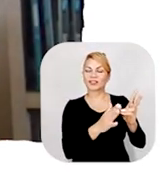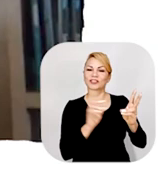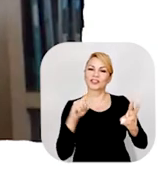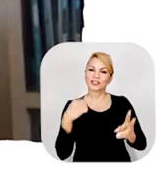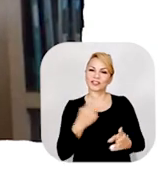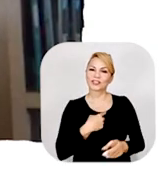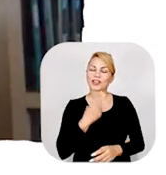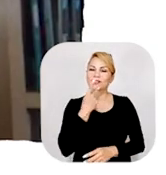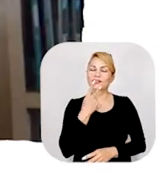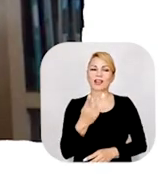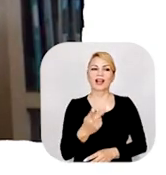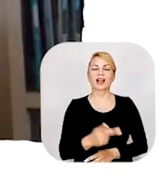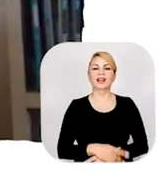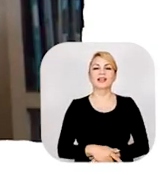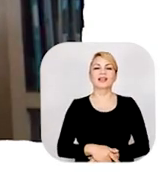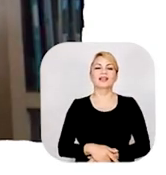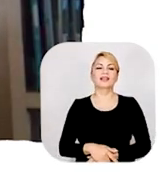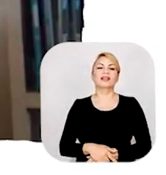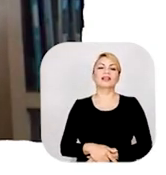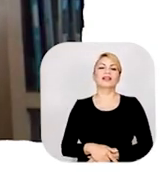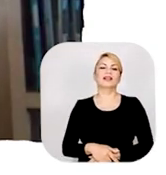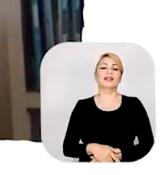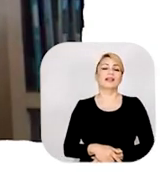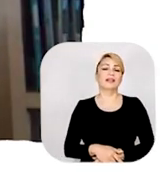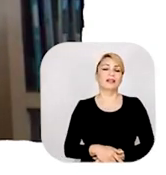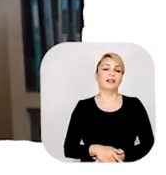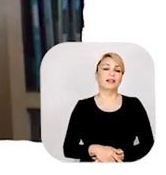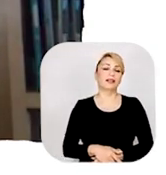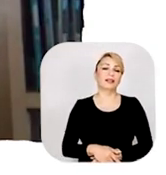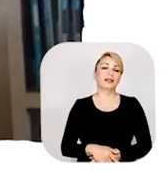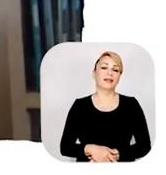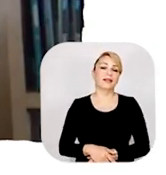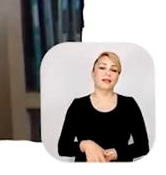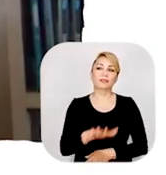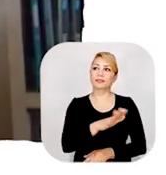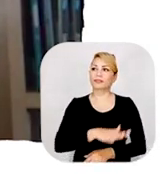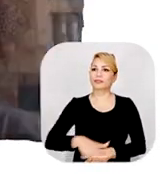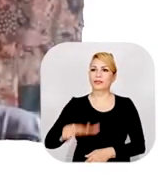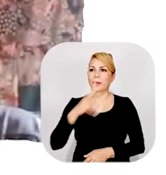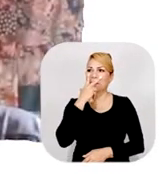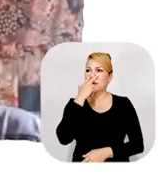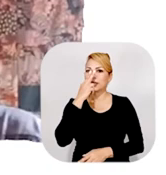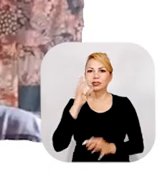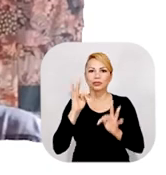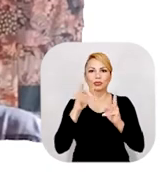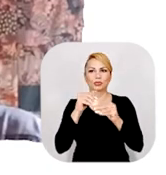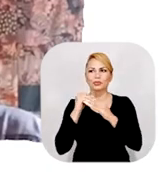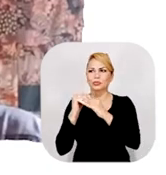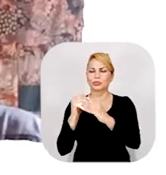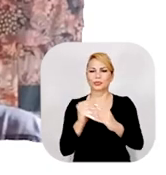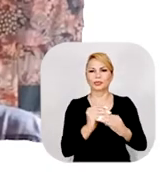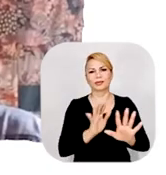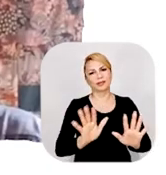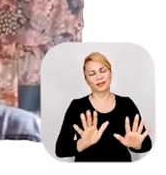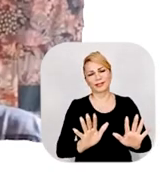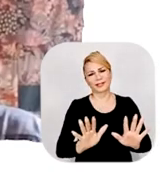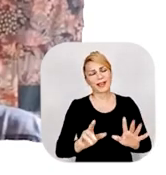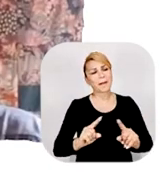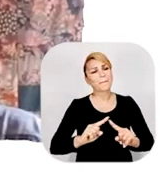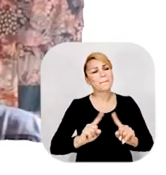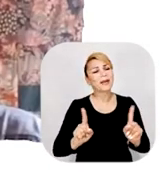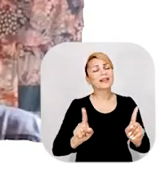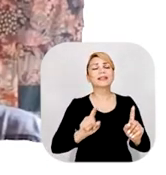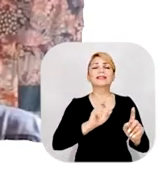assim de um modo genérico, e essas pessoas têm nome e têm sobrenome, né? Então eu queria, assim, são centenas